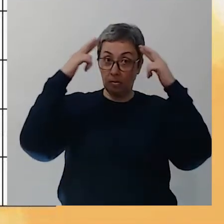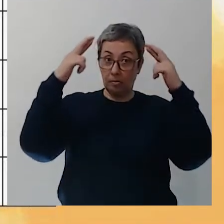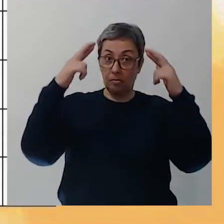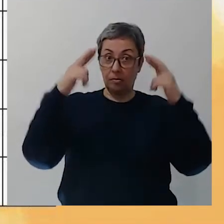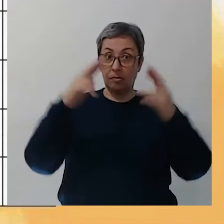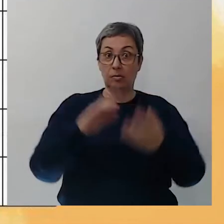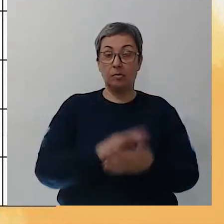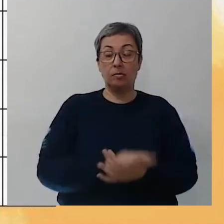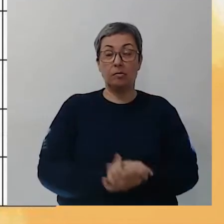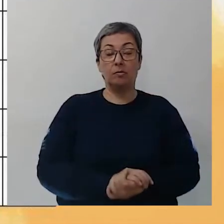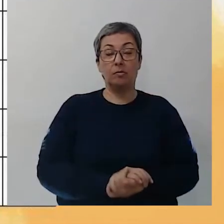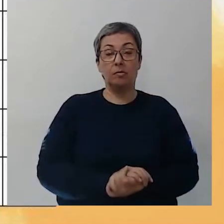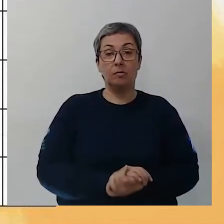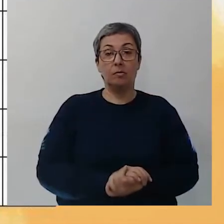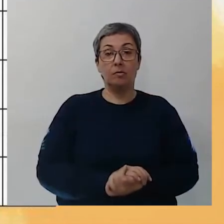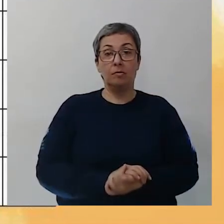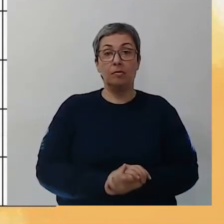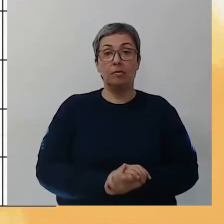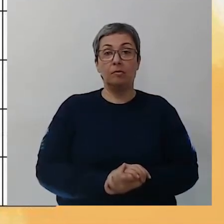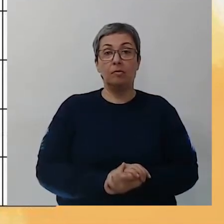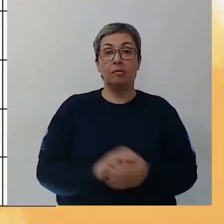respeito,